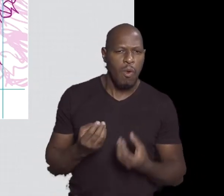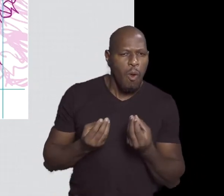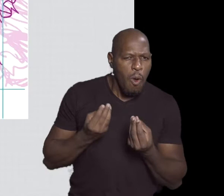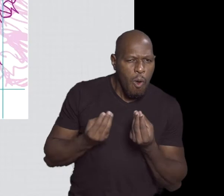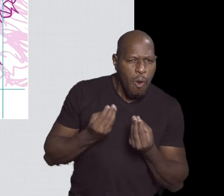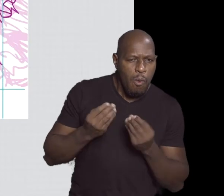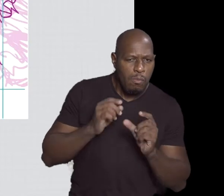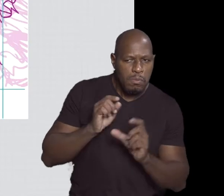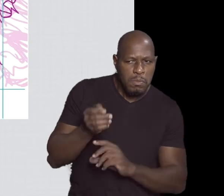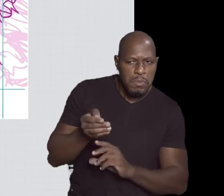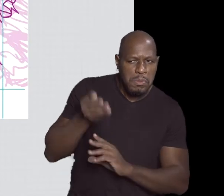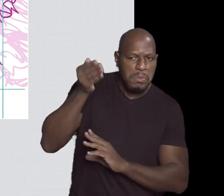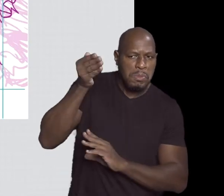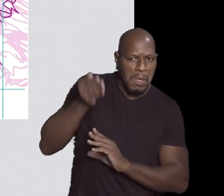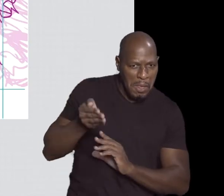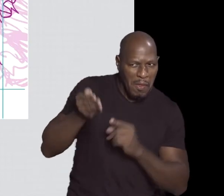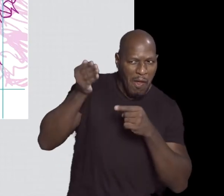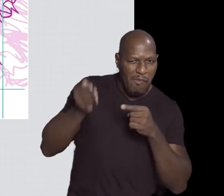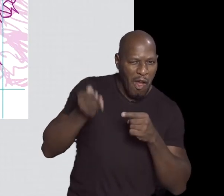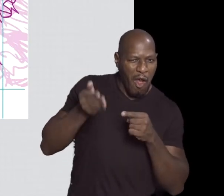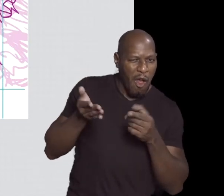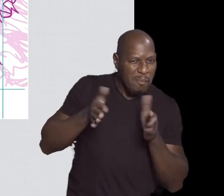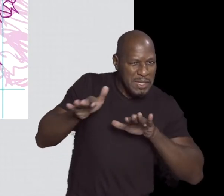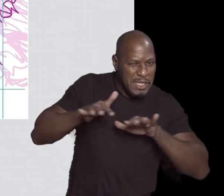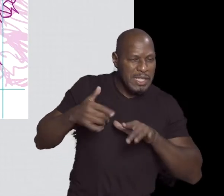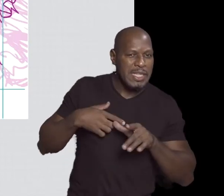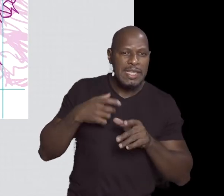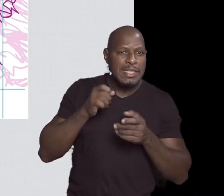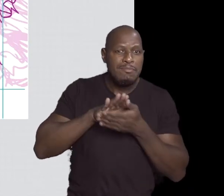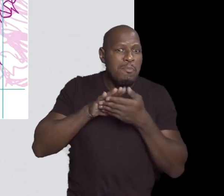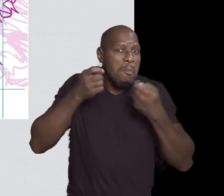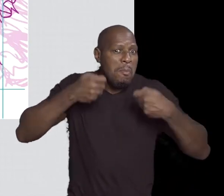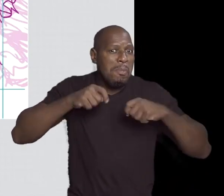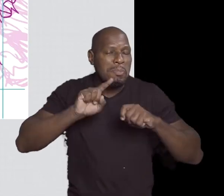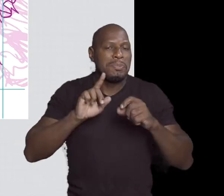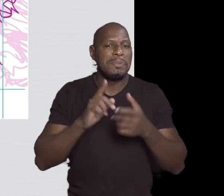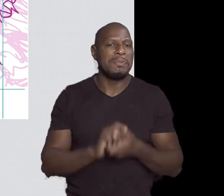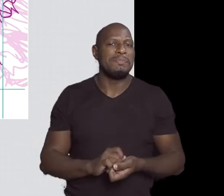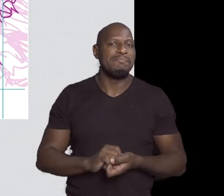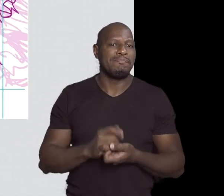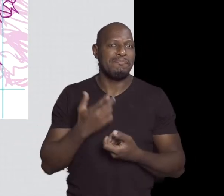de como estava e como ficou, sem precisar ter que